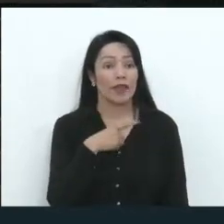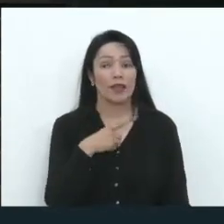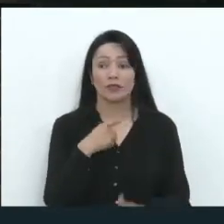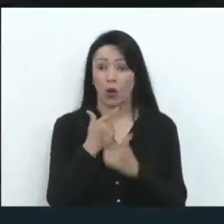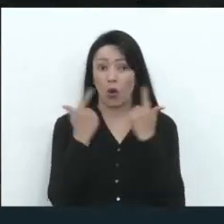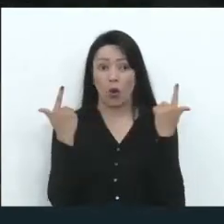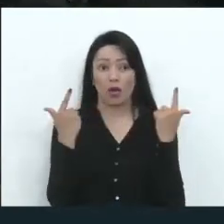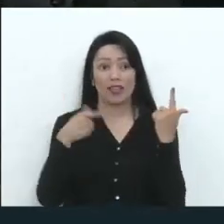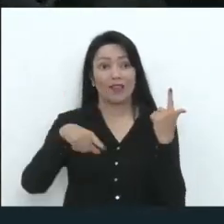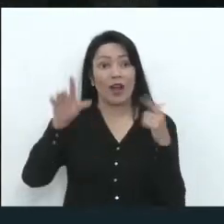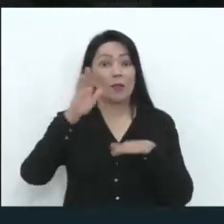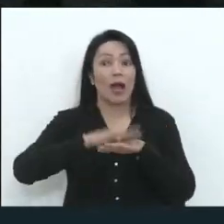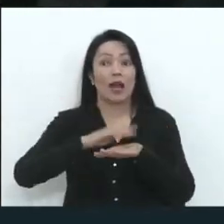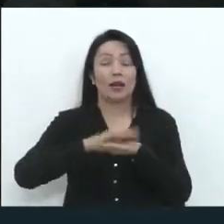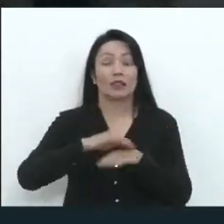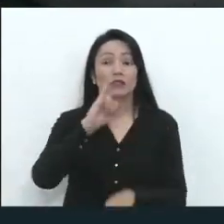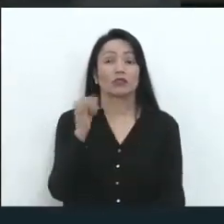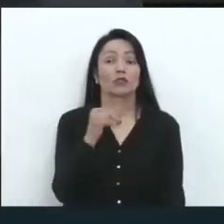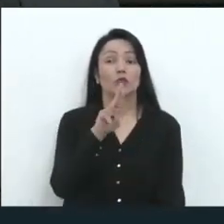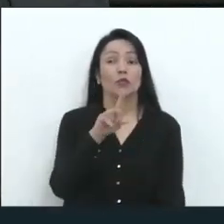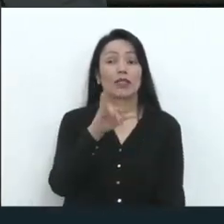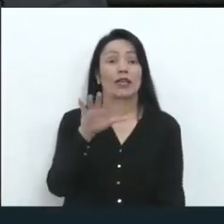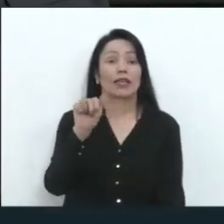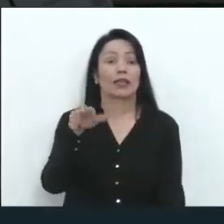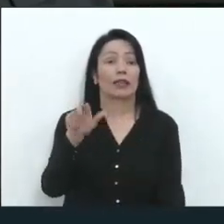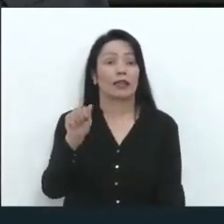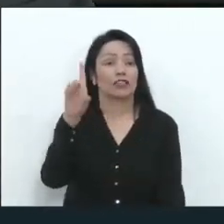da Juliana, diretora do Depan!